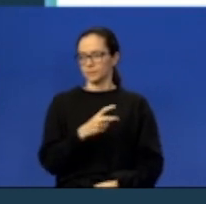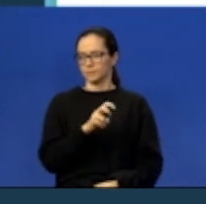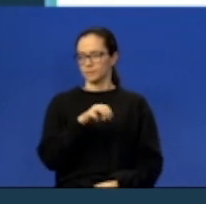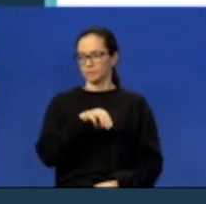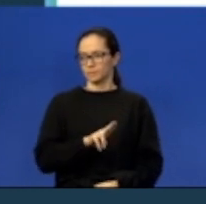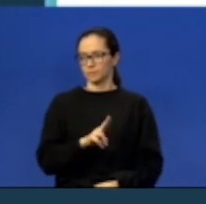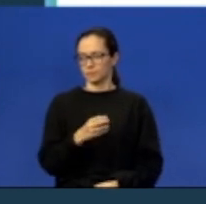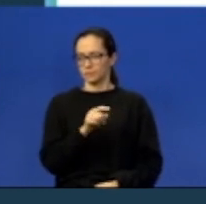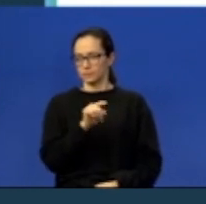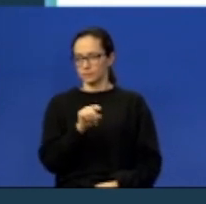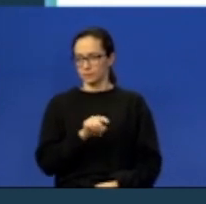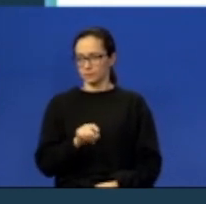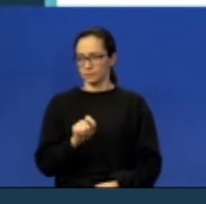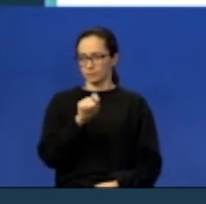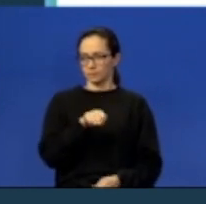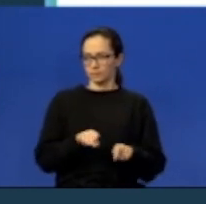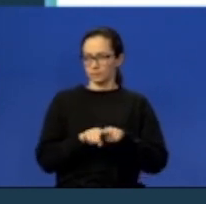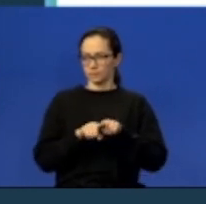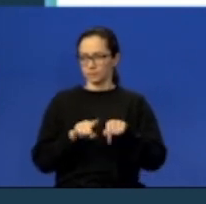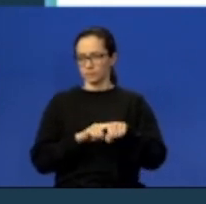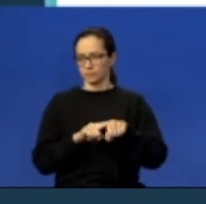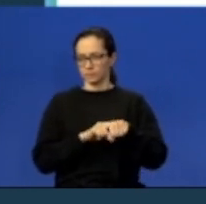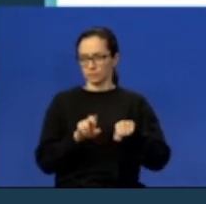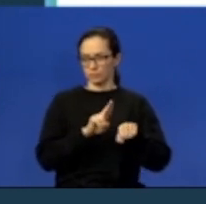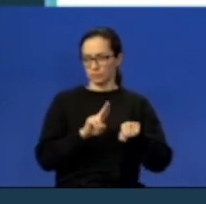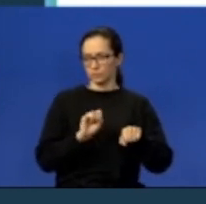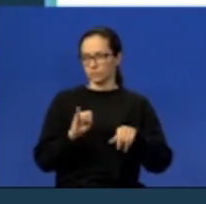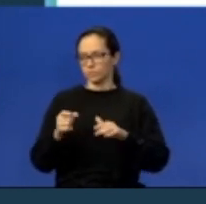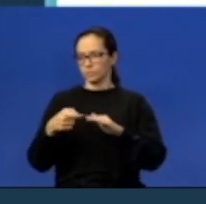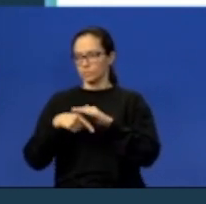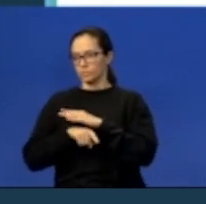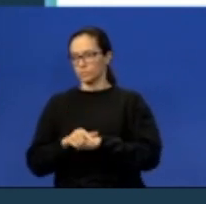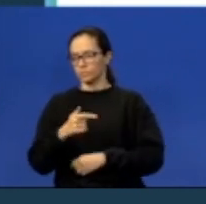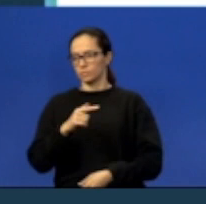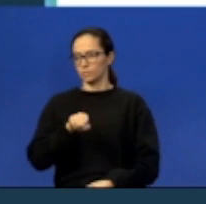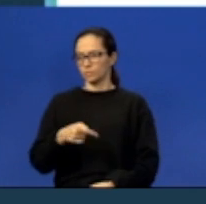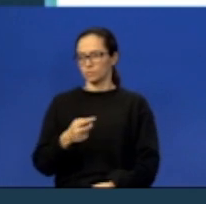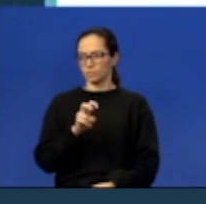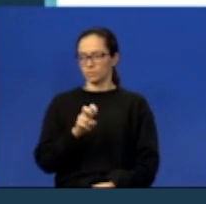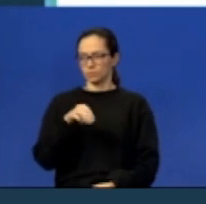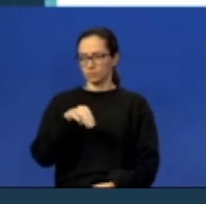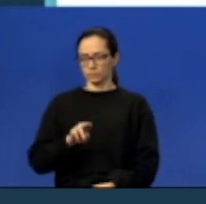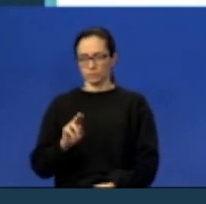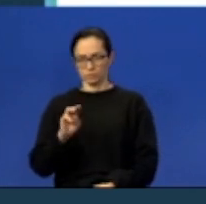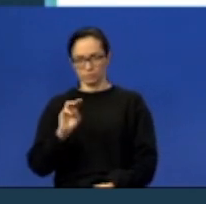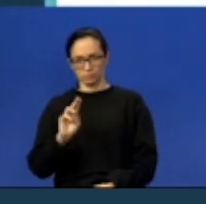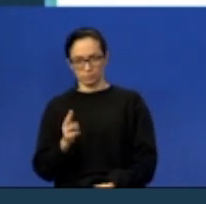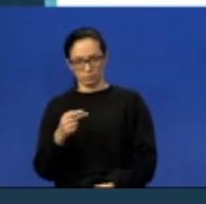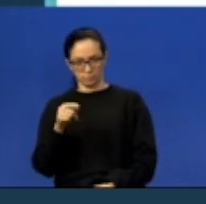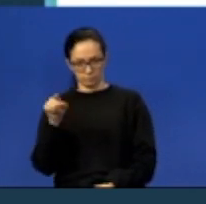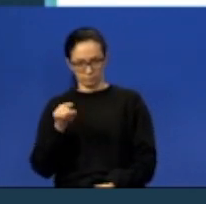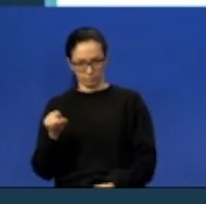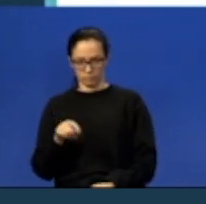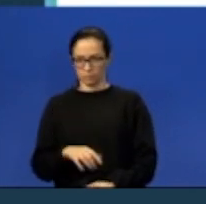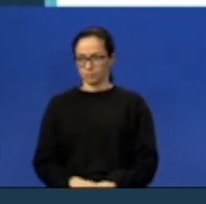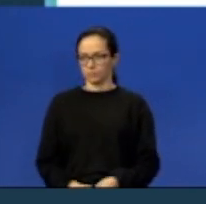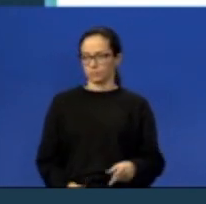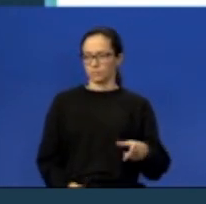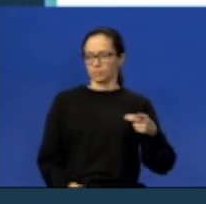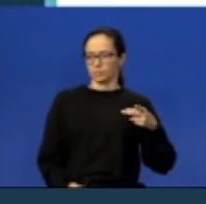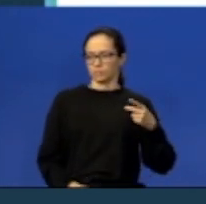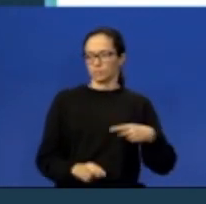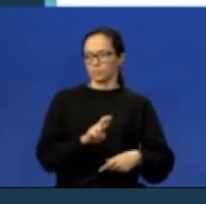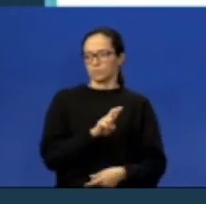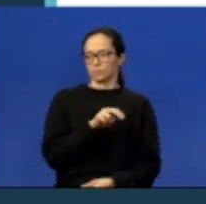são utilizados em exames de tecidos superficiais e transdutores de 7,5 MHz ou mais são usados no exame de tecidos profundos. O item 2, na ressonância